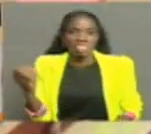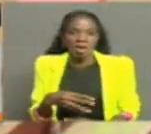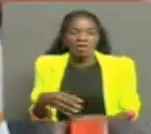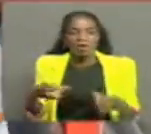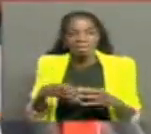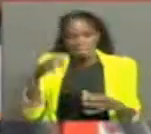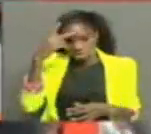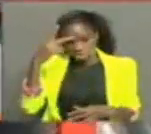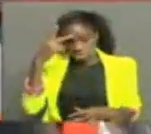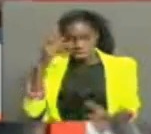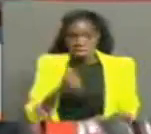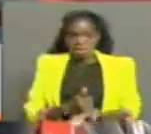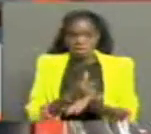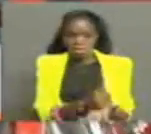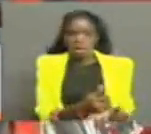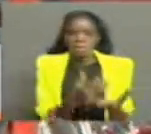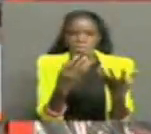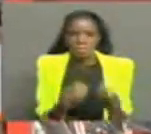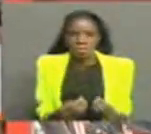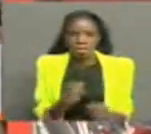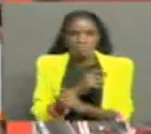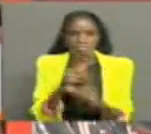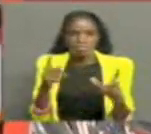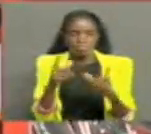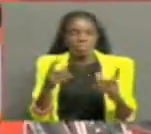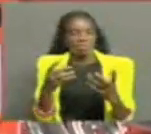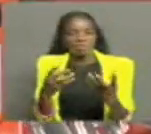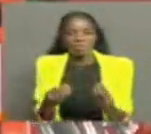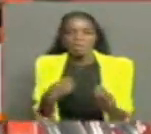feito. Não contava com essa surpresa.